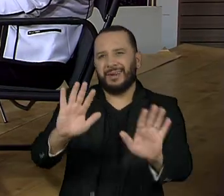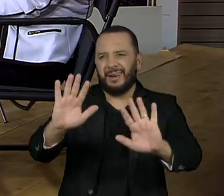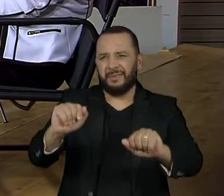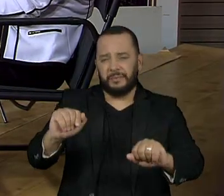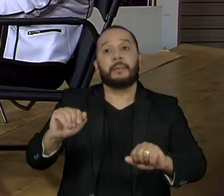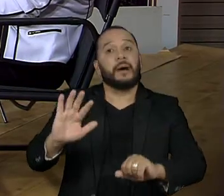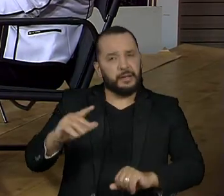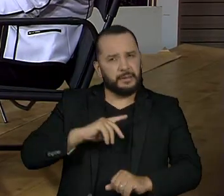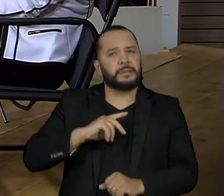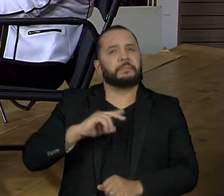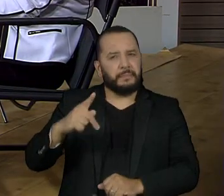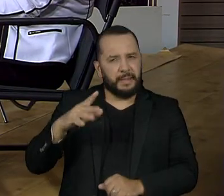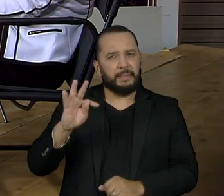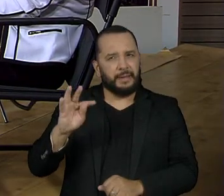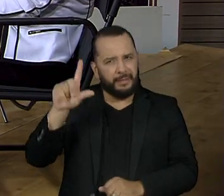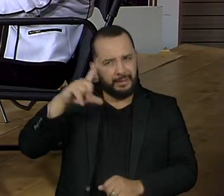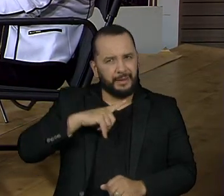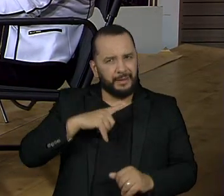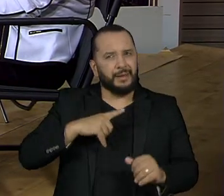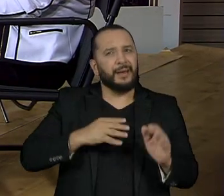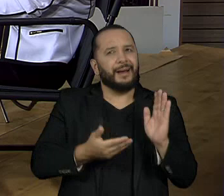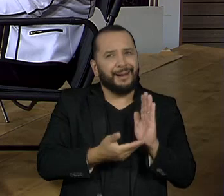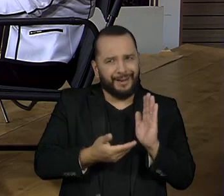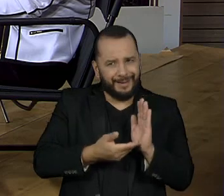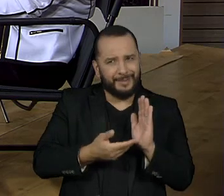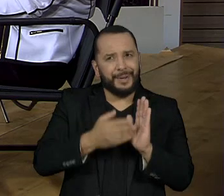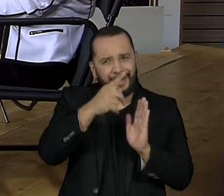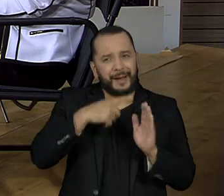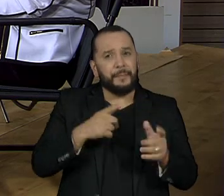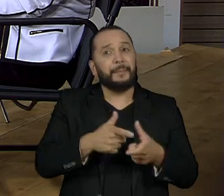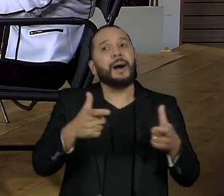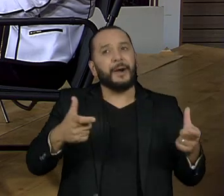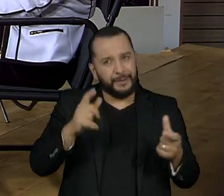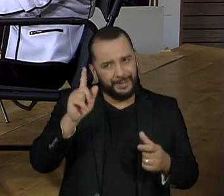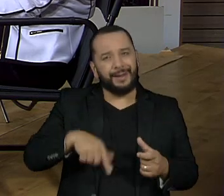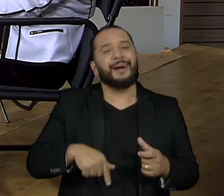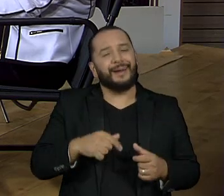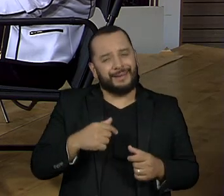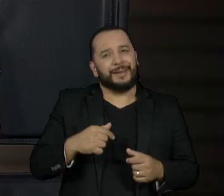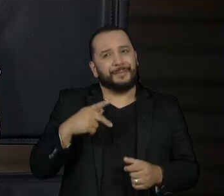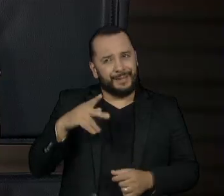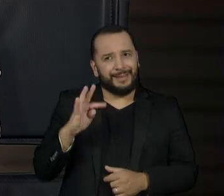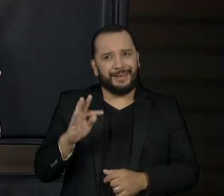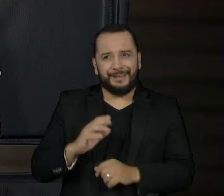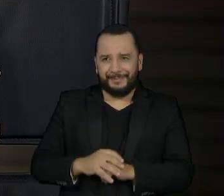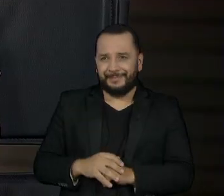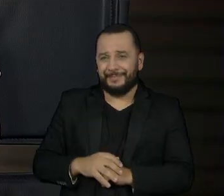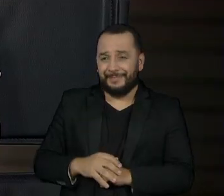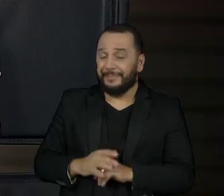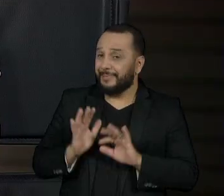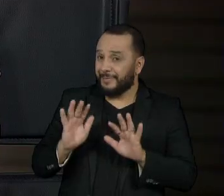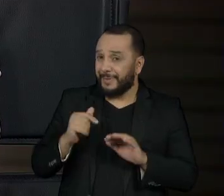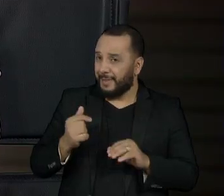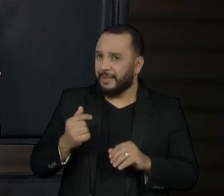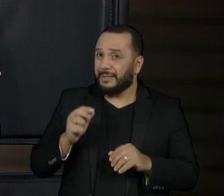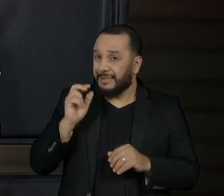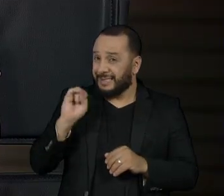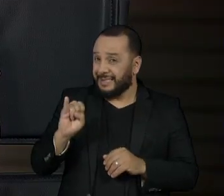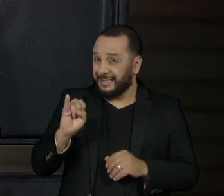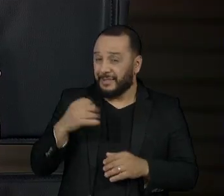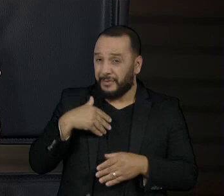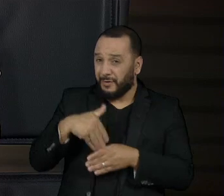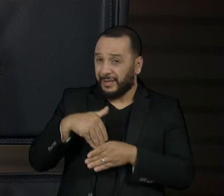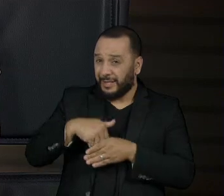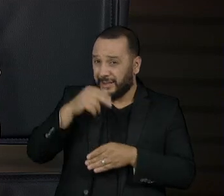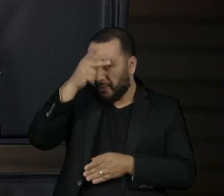presença na Câmara, né, em Brasília, mas é um partido que se mostrou que na base, né, porque quando a gente fala de novo de eleições municipais, a gente